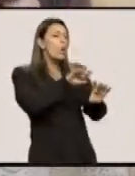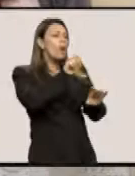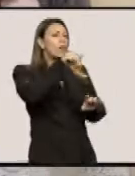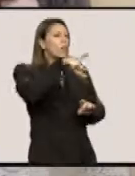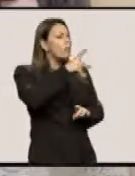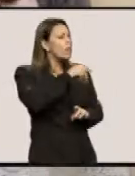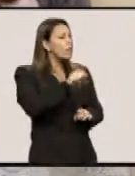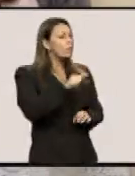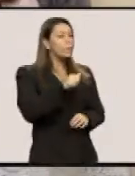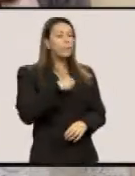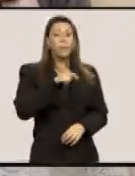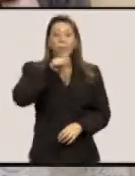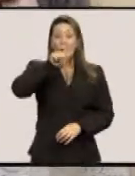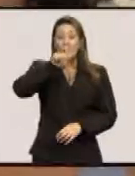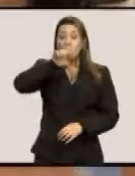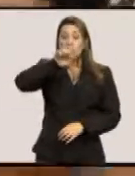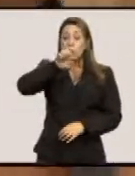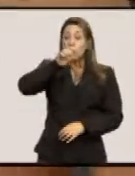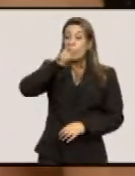um papel.